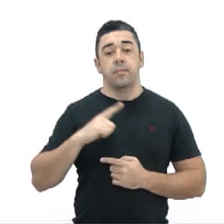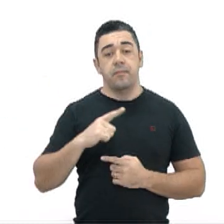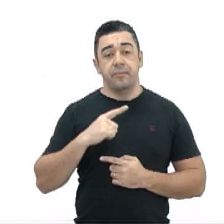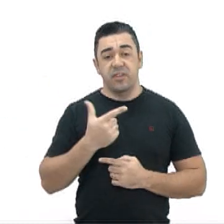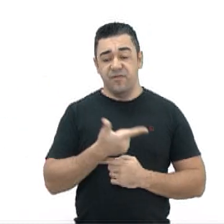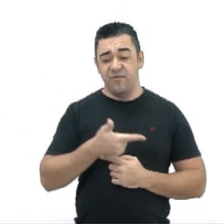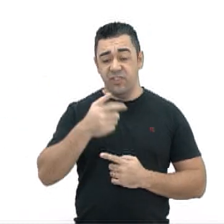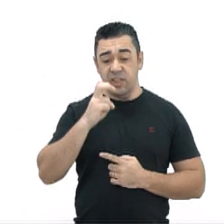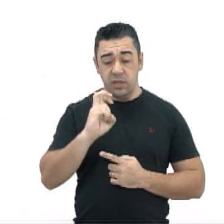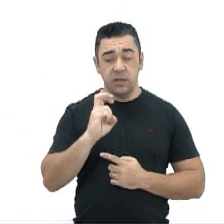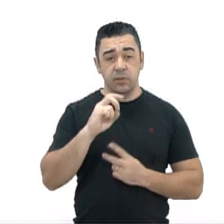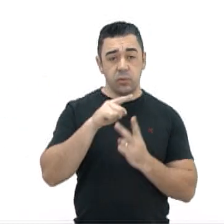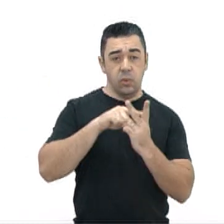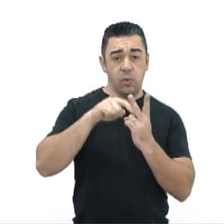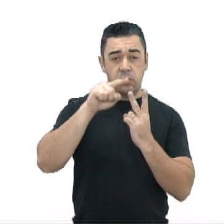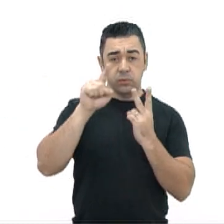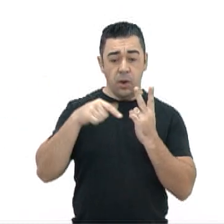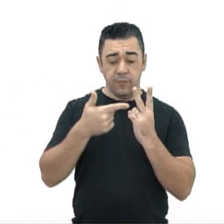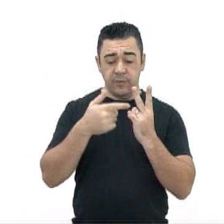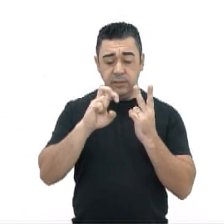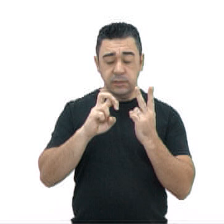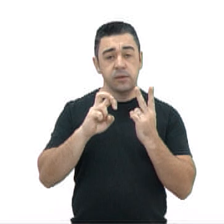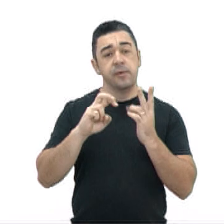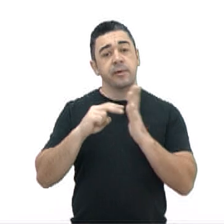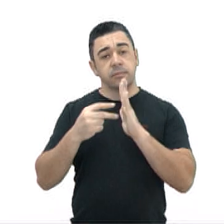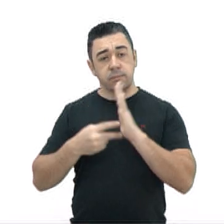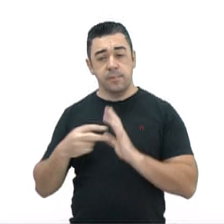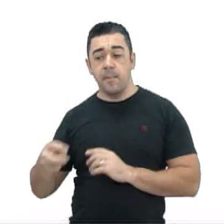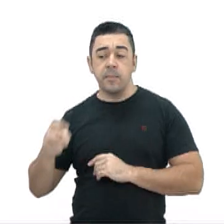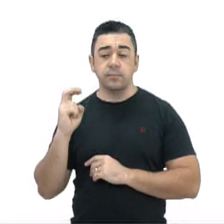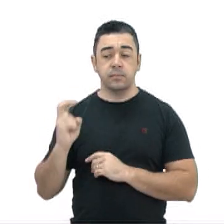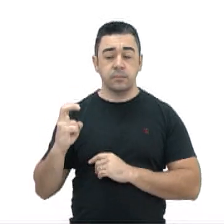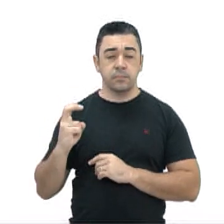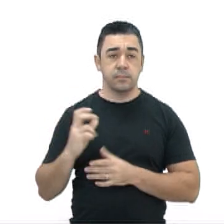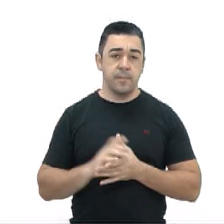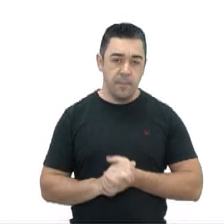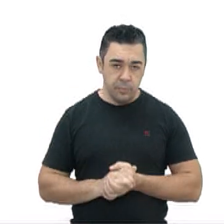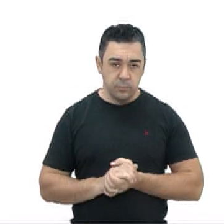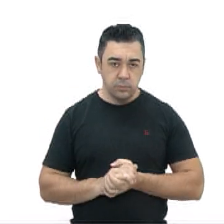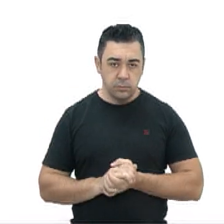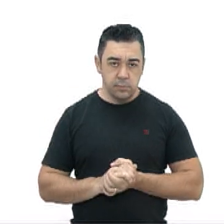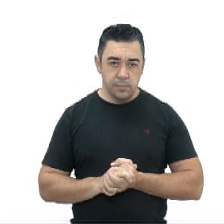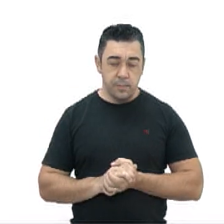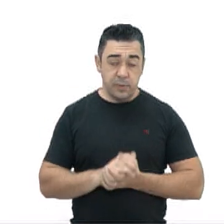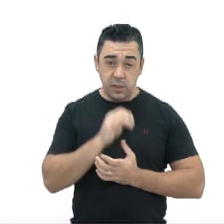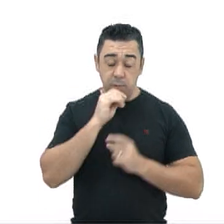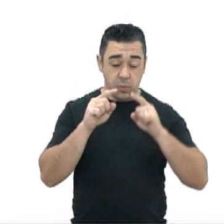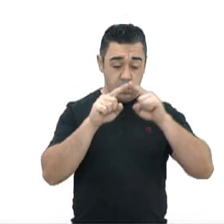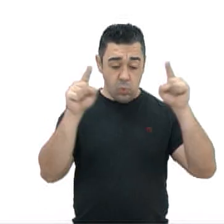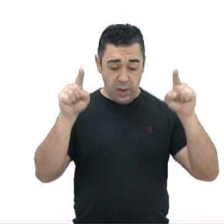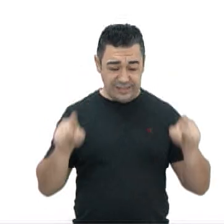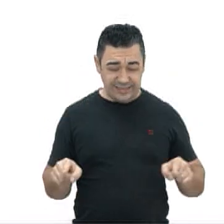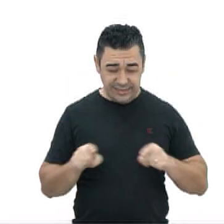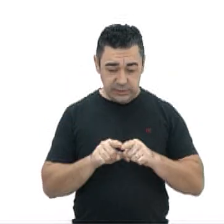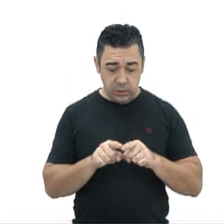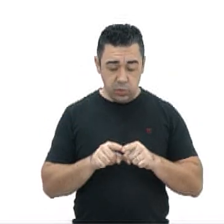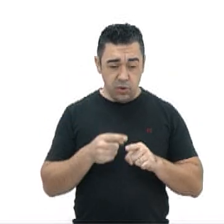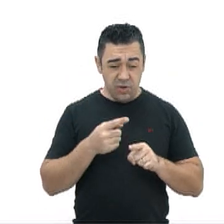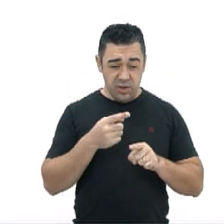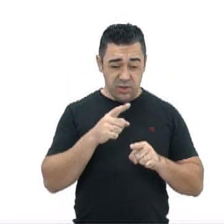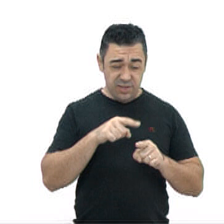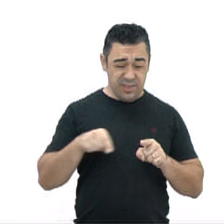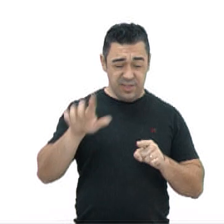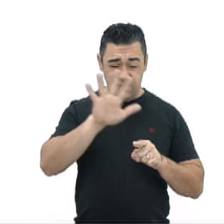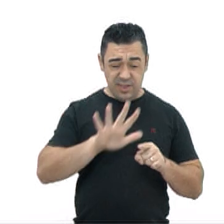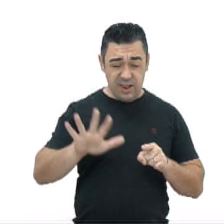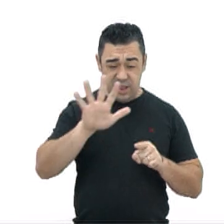quadratum 25 equales 5. O que é isso? A área de um quadrado cujo lado é 25 vale,